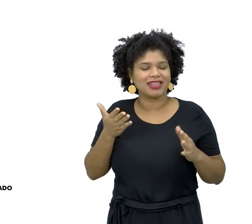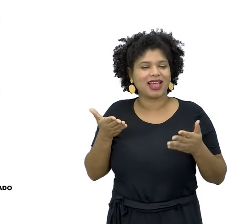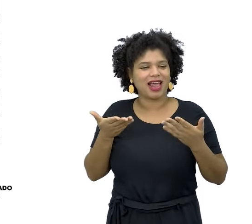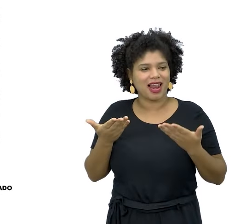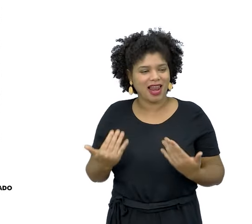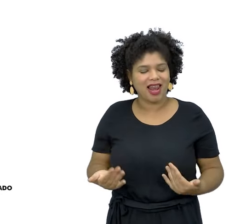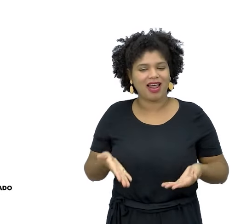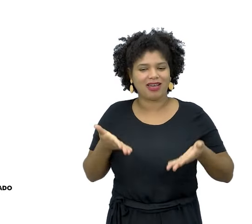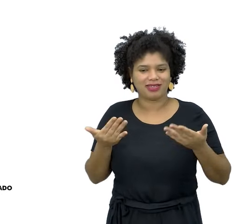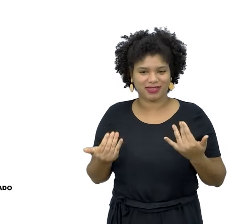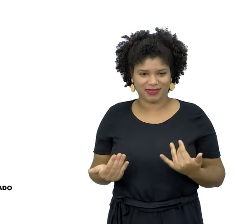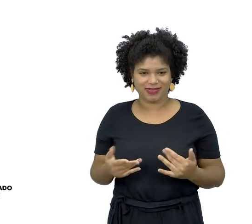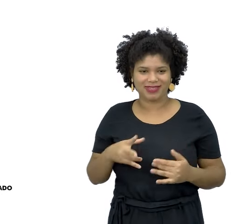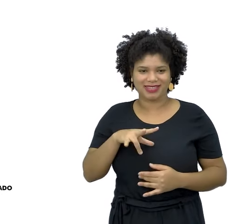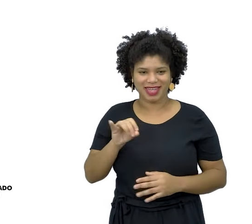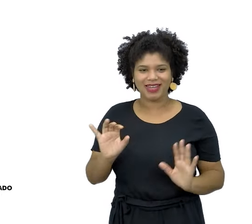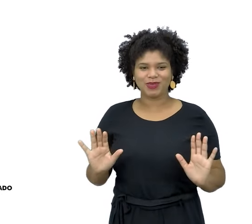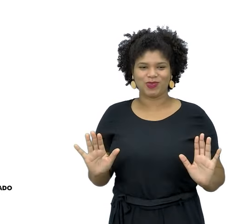pouquinho mais